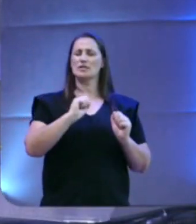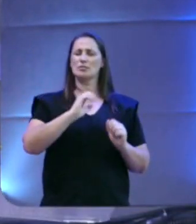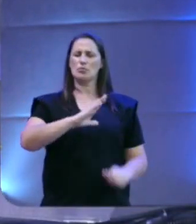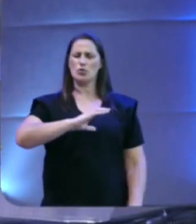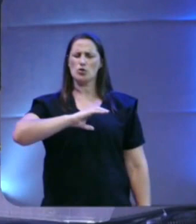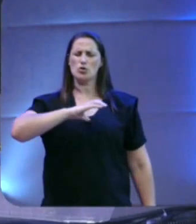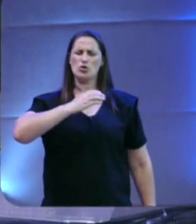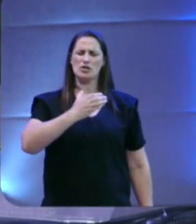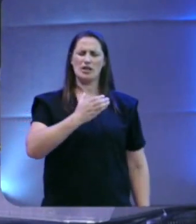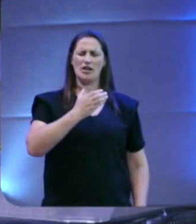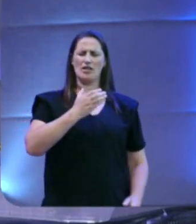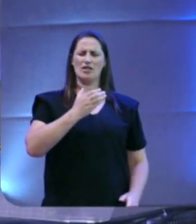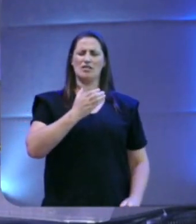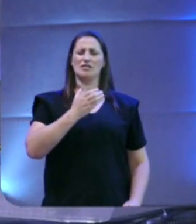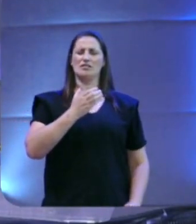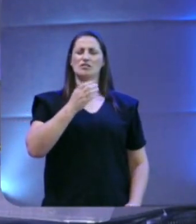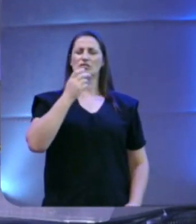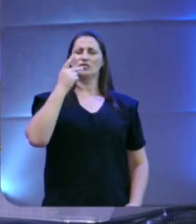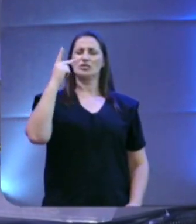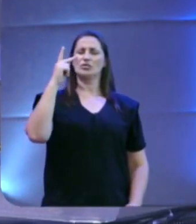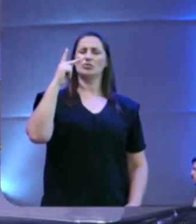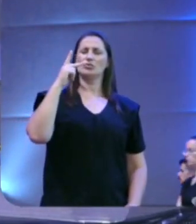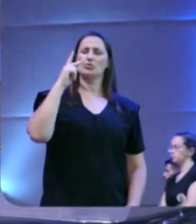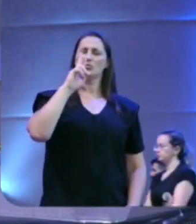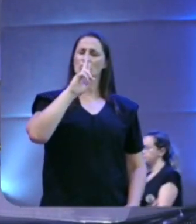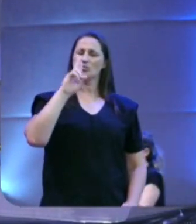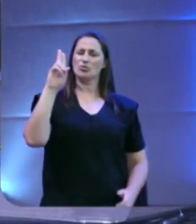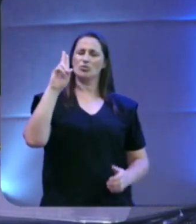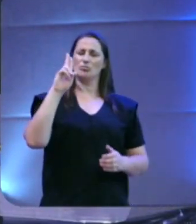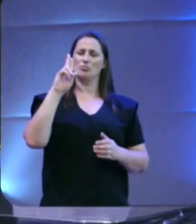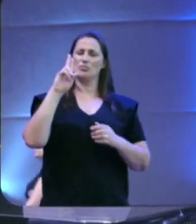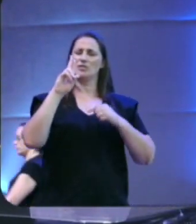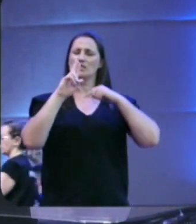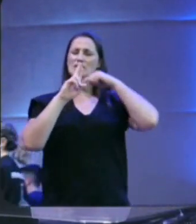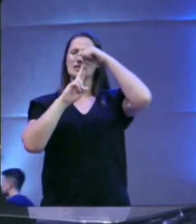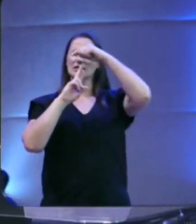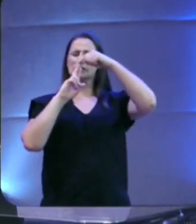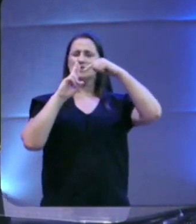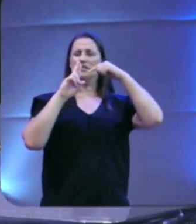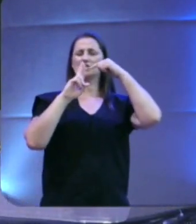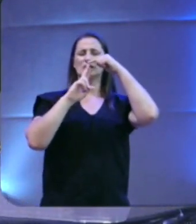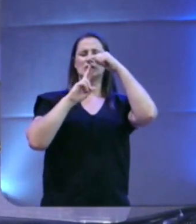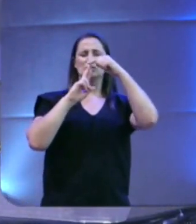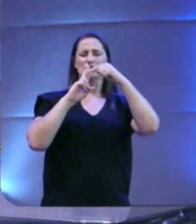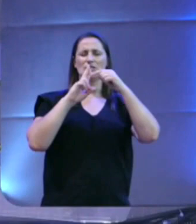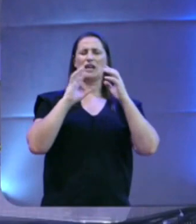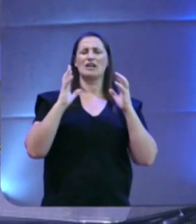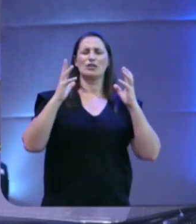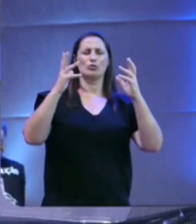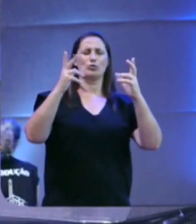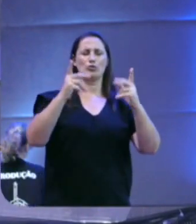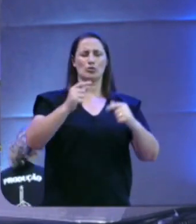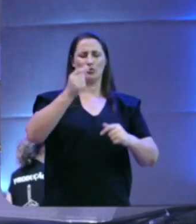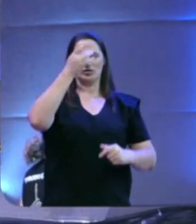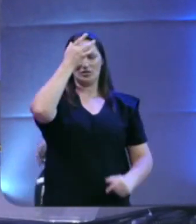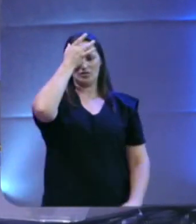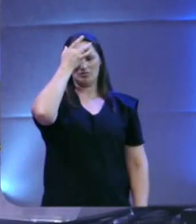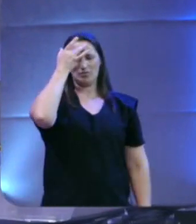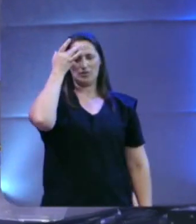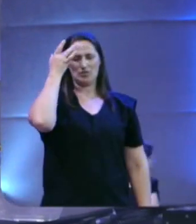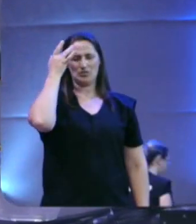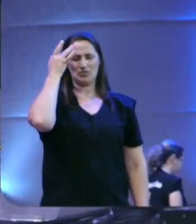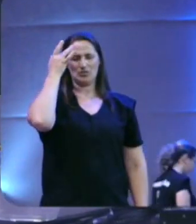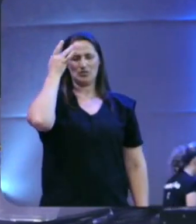ousadia do seu santo nome e proclamar o evangelho da salvação a todas as pessoas, Senhor. Oh, meu